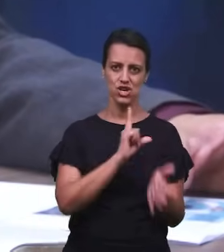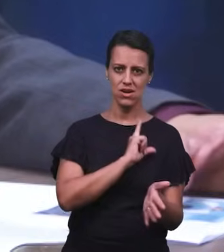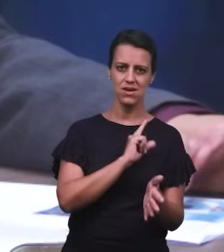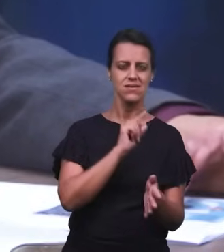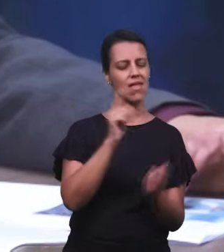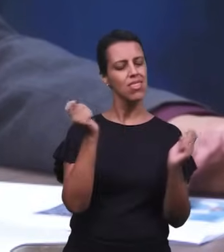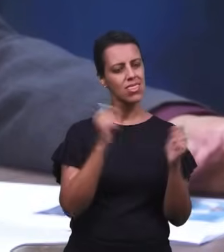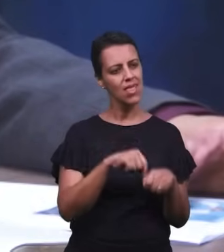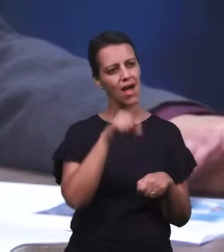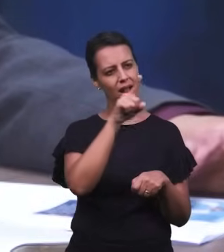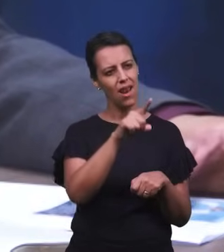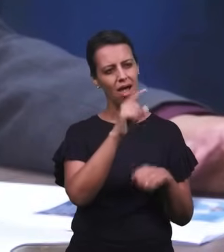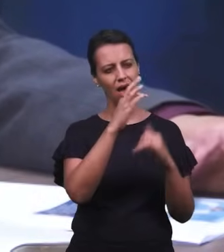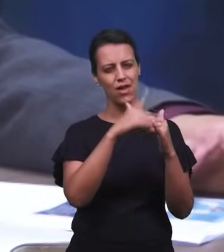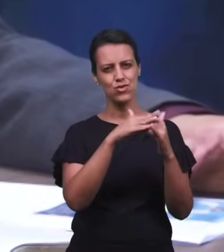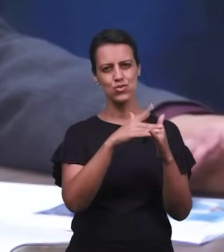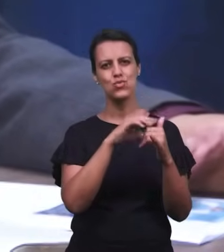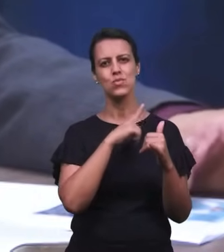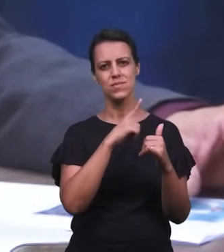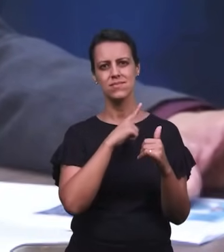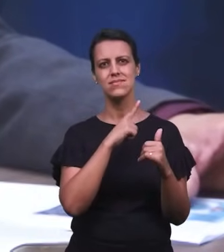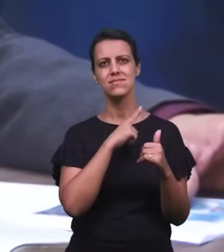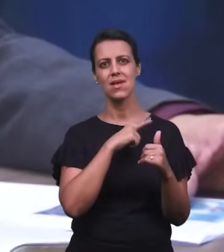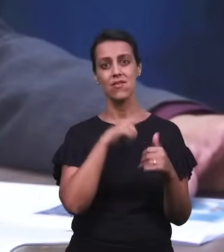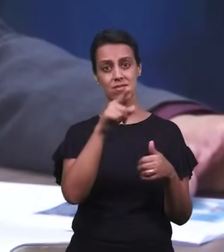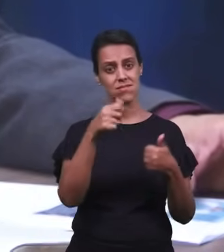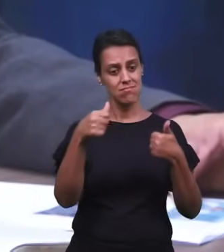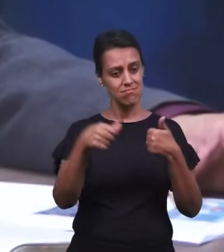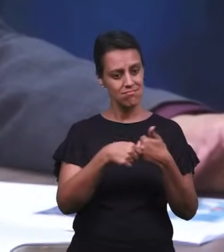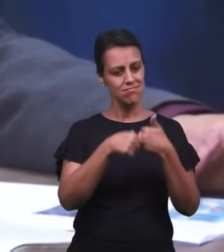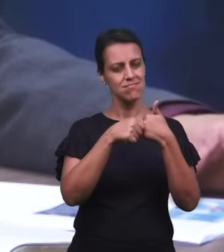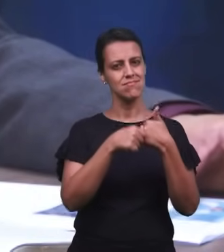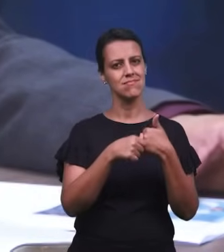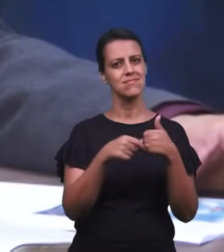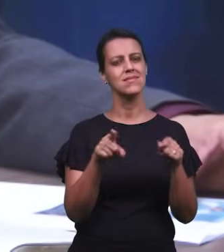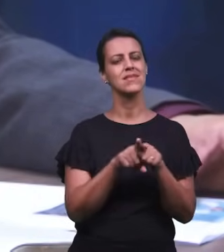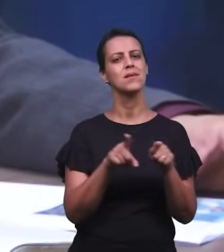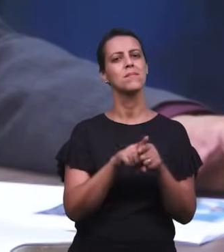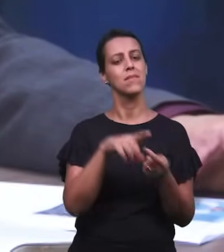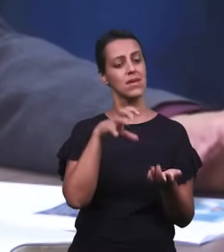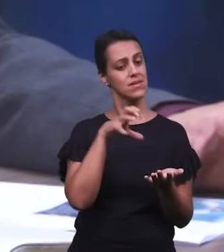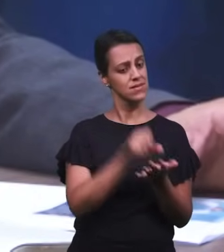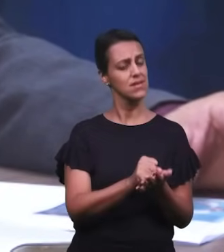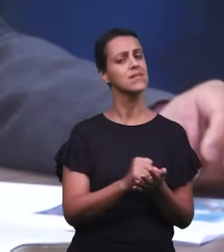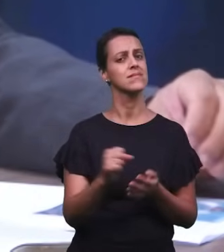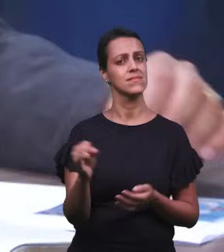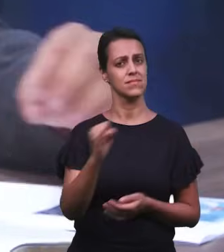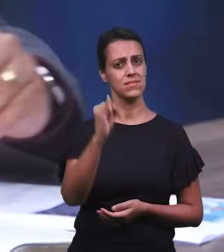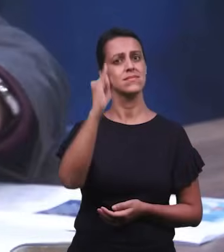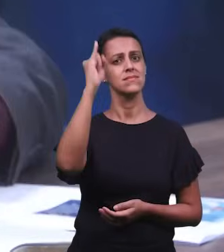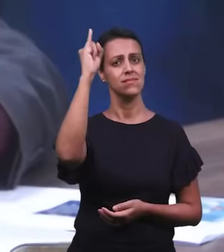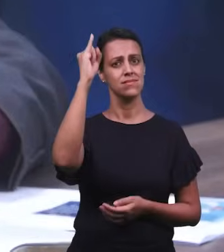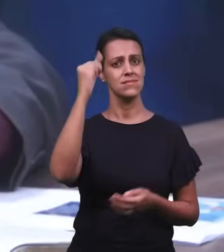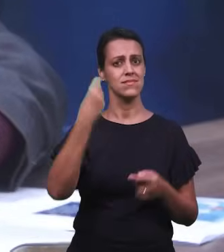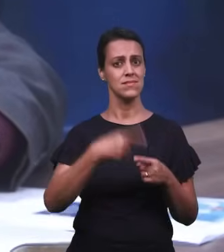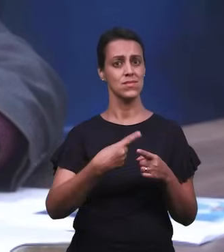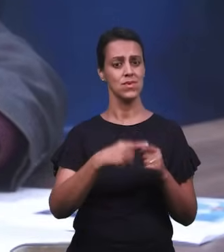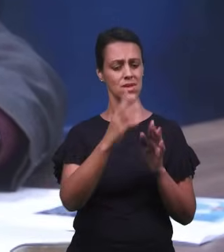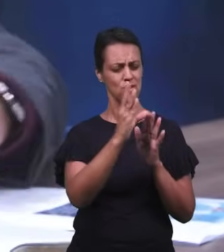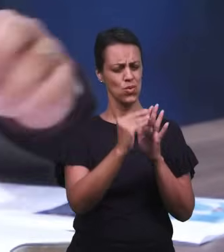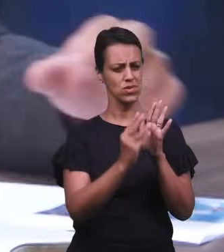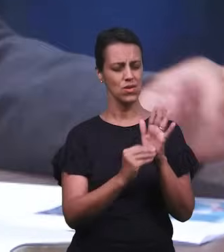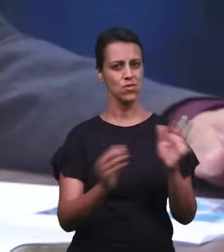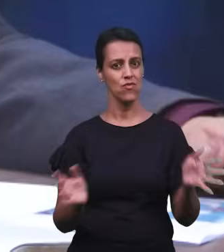anterior, irmãos podem ir lá acompanhar. Não esqueça de curtir o canal, de se inscrever. Isso é muito importante para que esse conteúdo ele